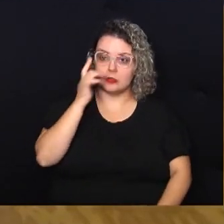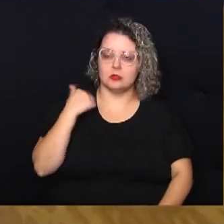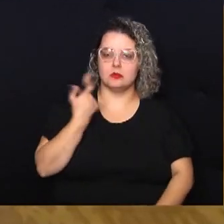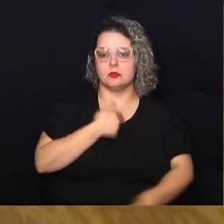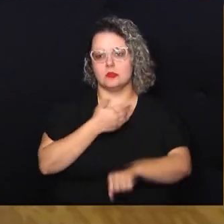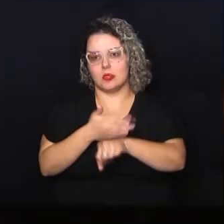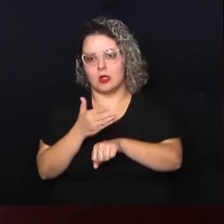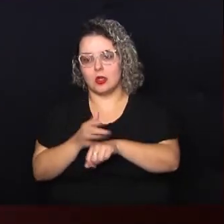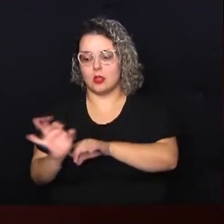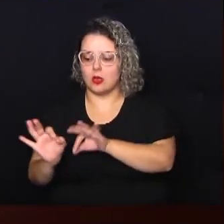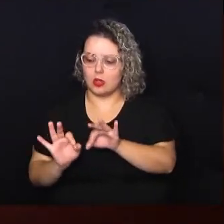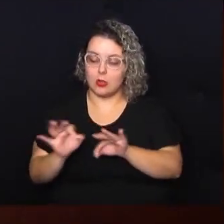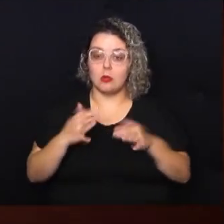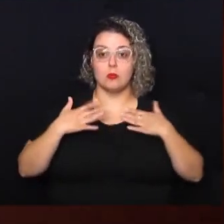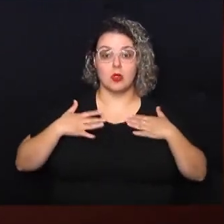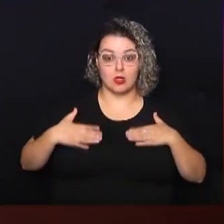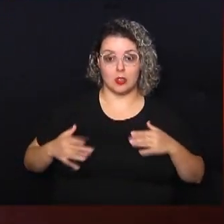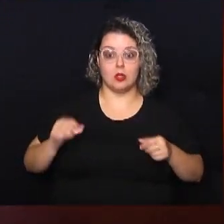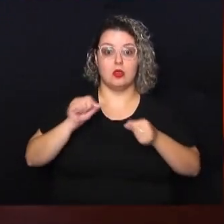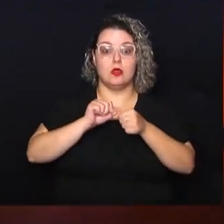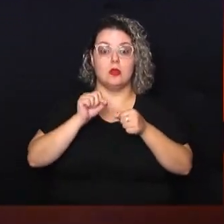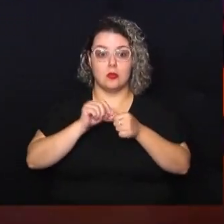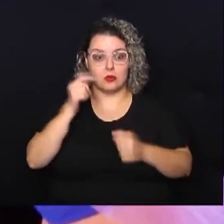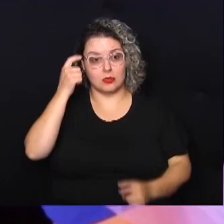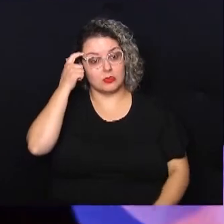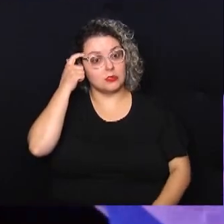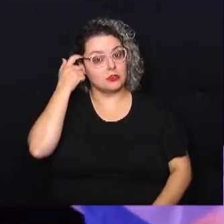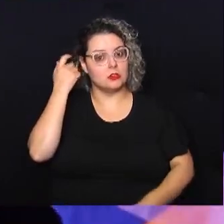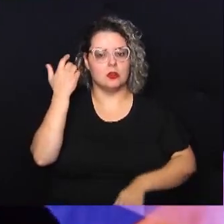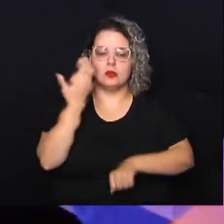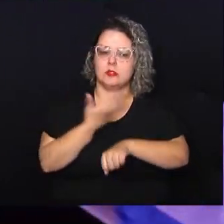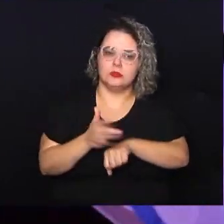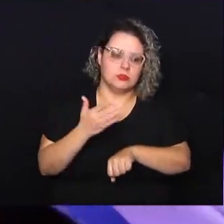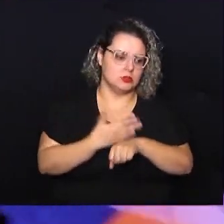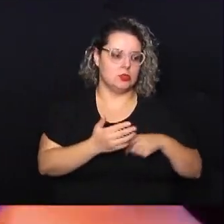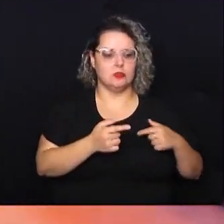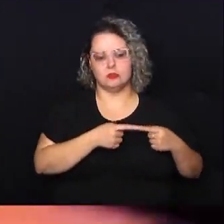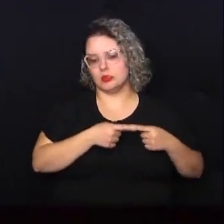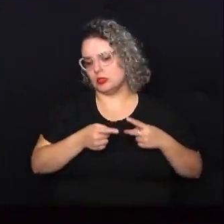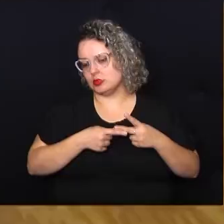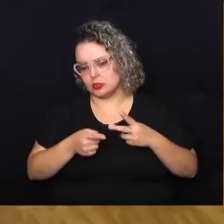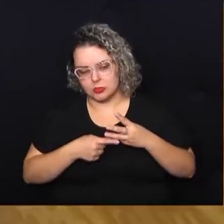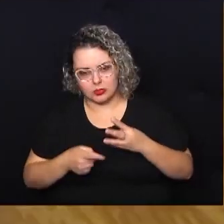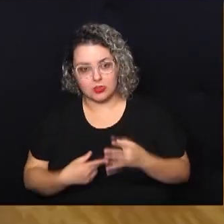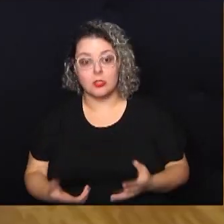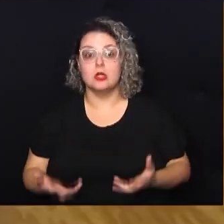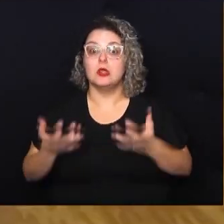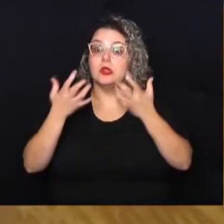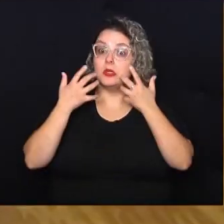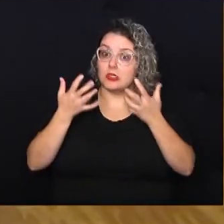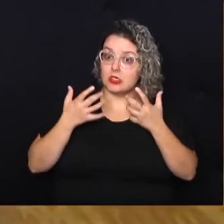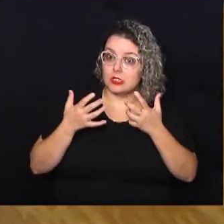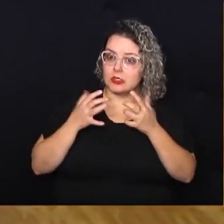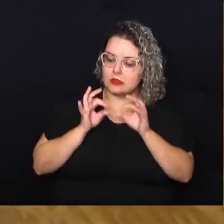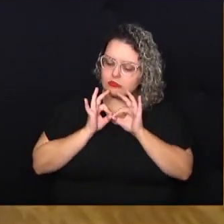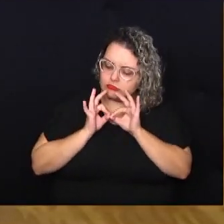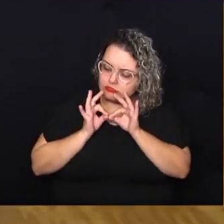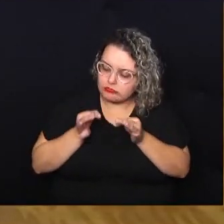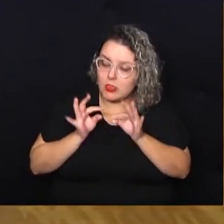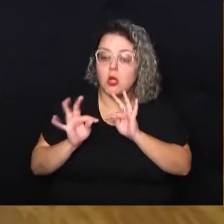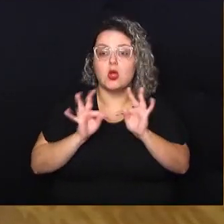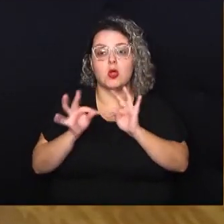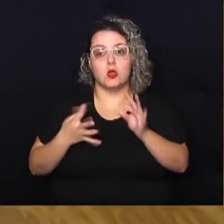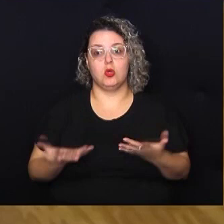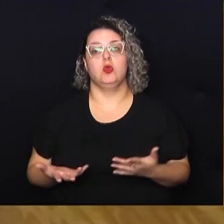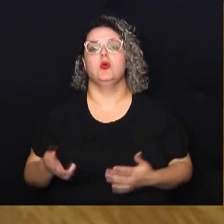ensaios, a preparação corporal é feita durante longos ensaios ao longo das semanas, que requer tanto um afinamento técnico com o